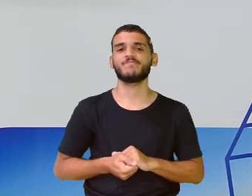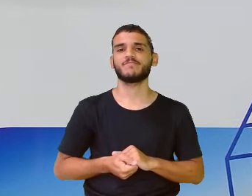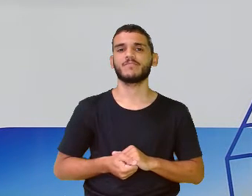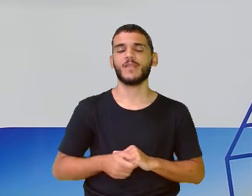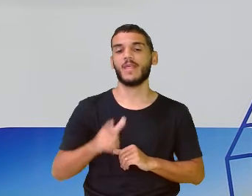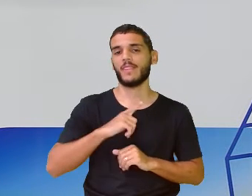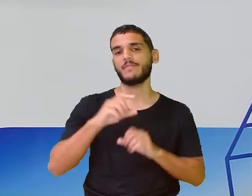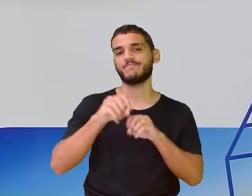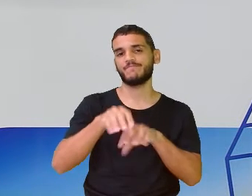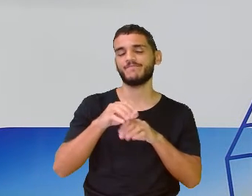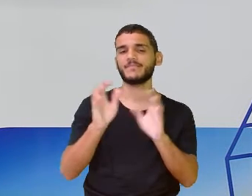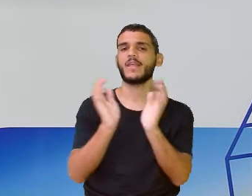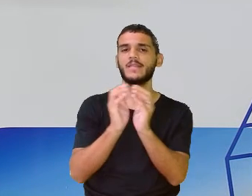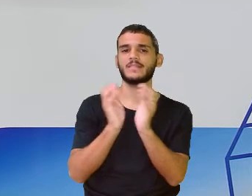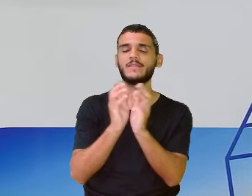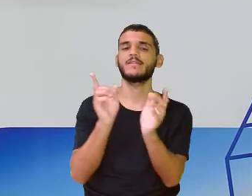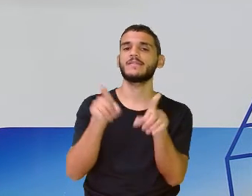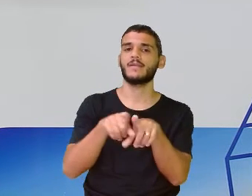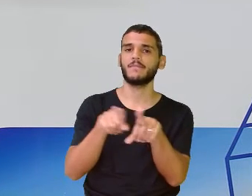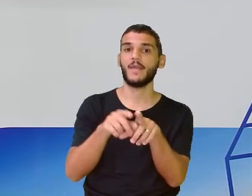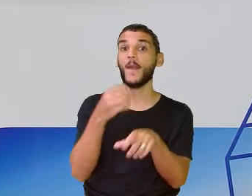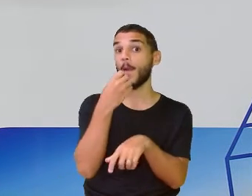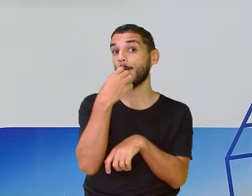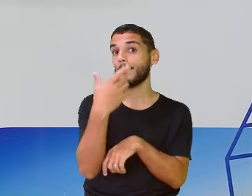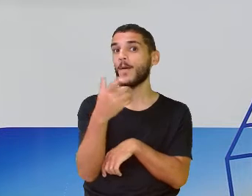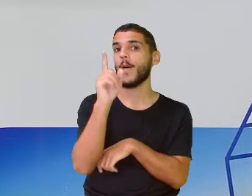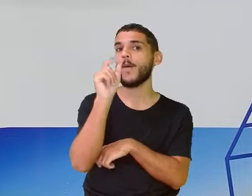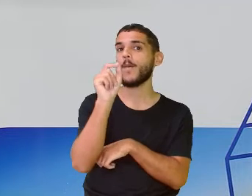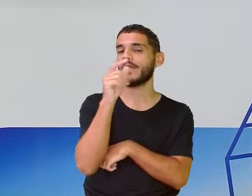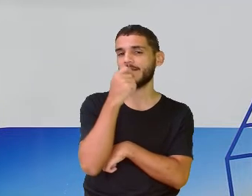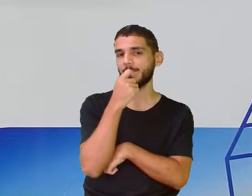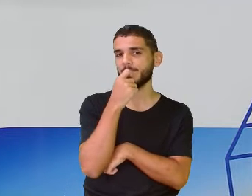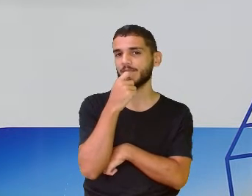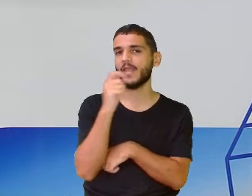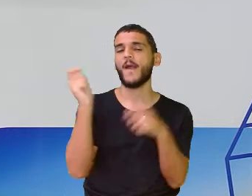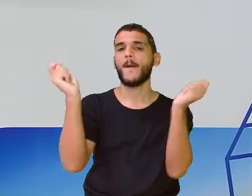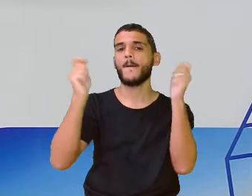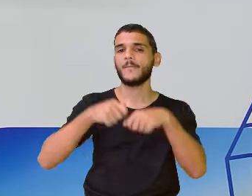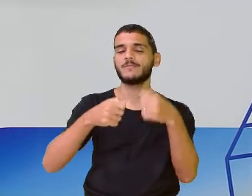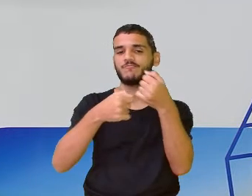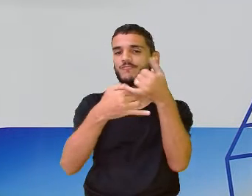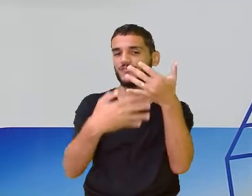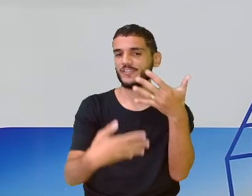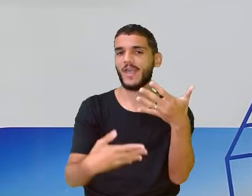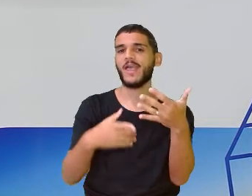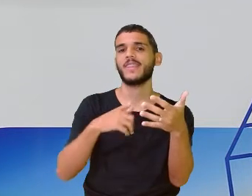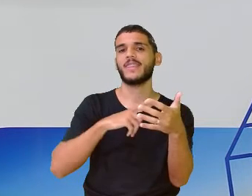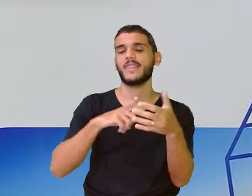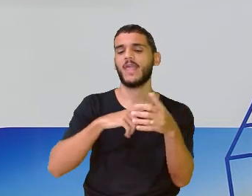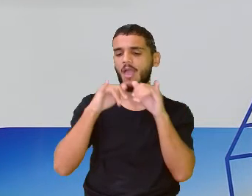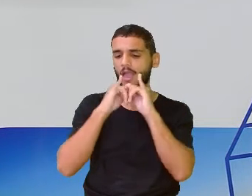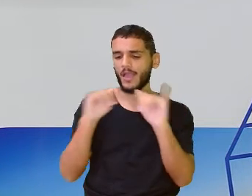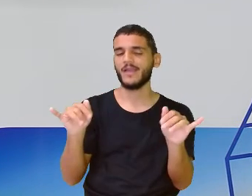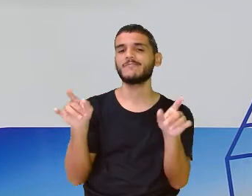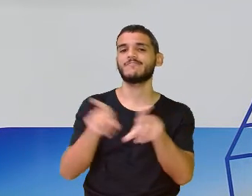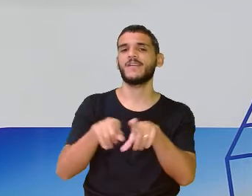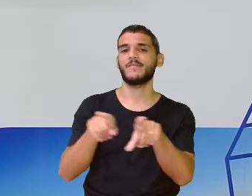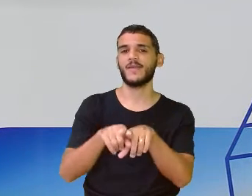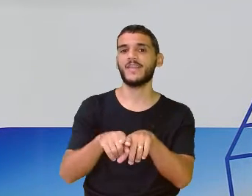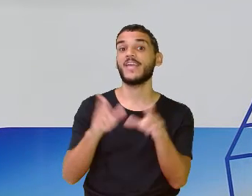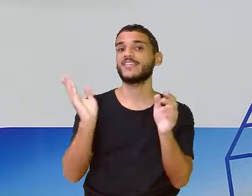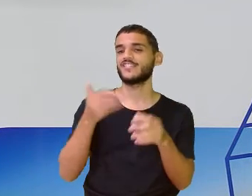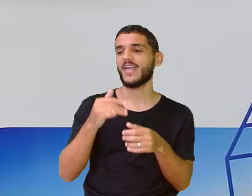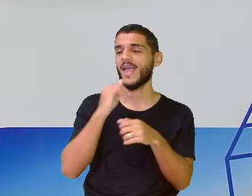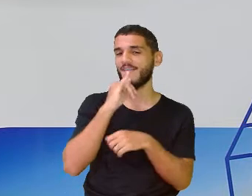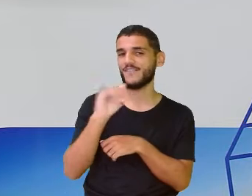lá Educa Recife também. E o bom do YouTube é porque também você pode ir lá no chat deixar o teu recadinho. Já dei os meus